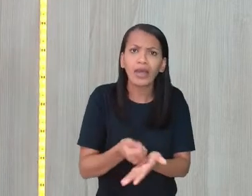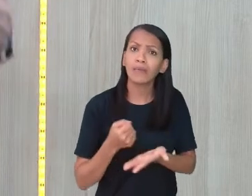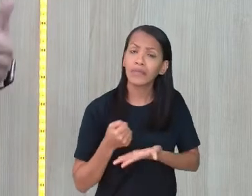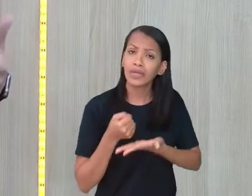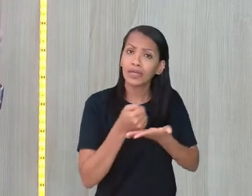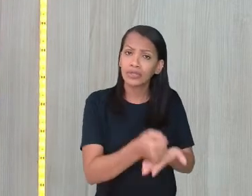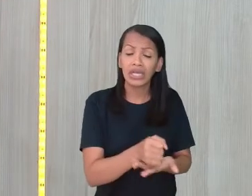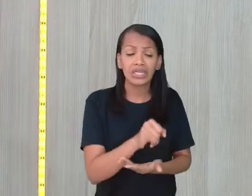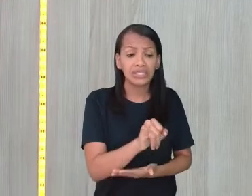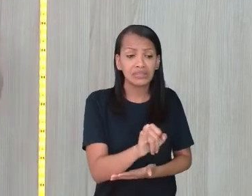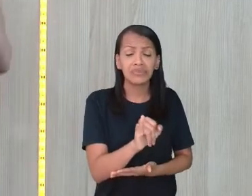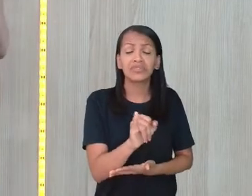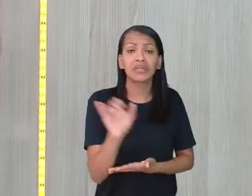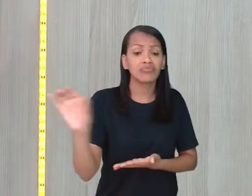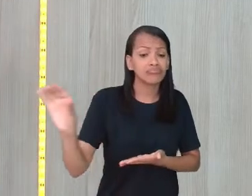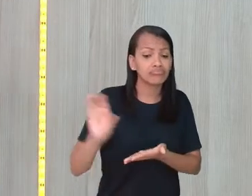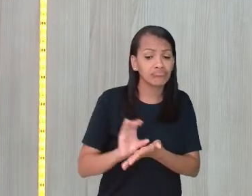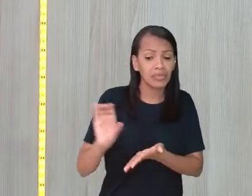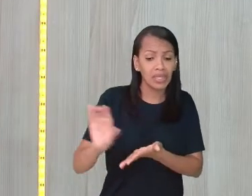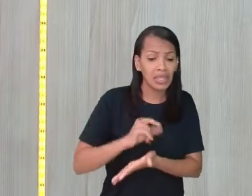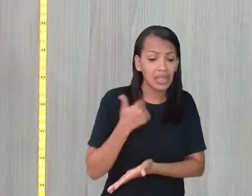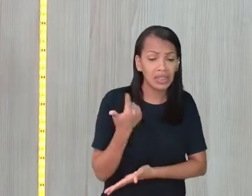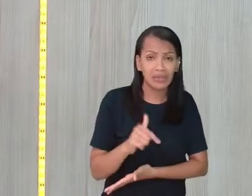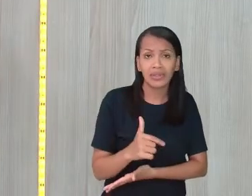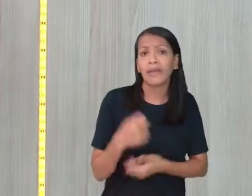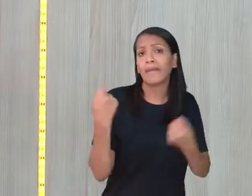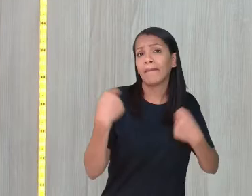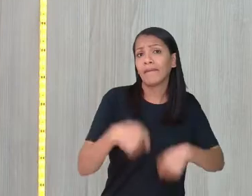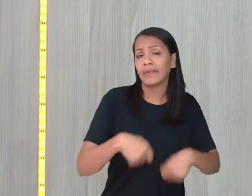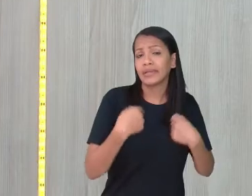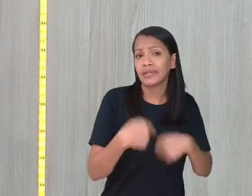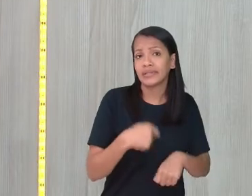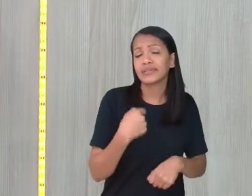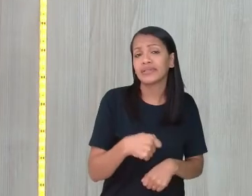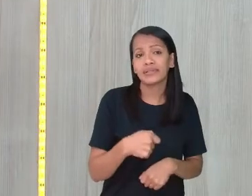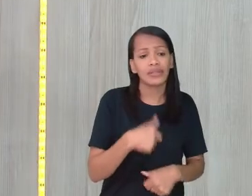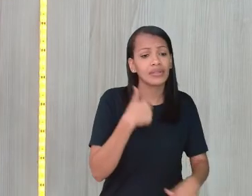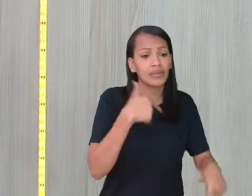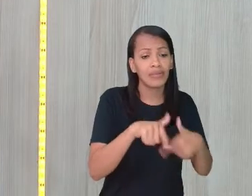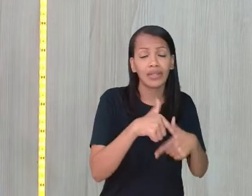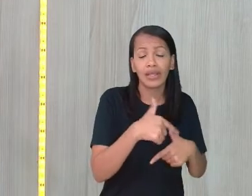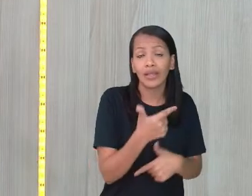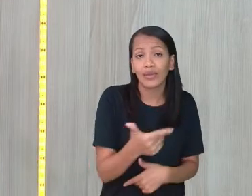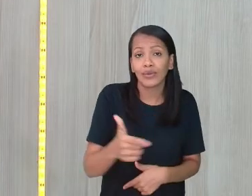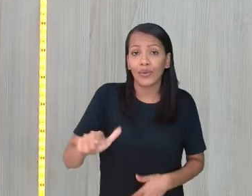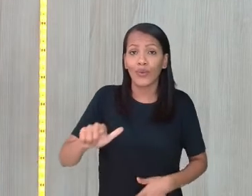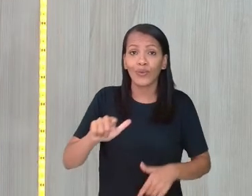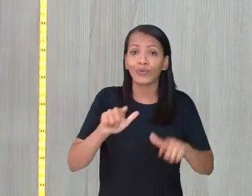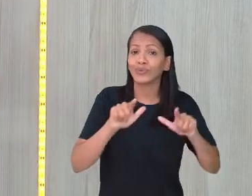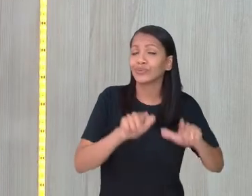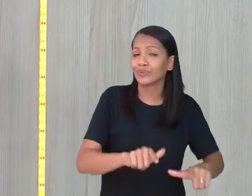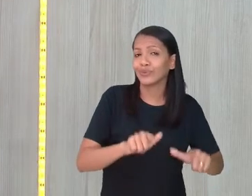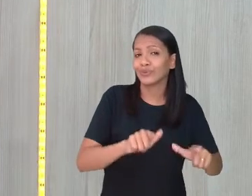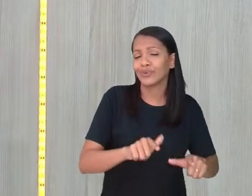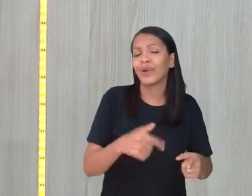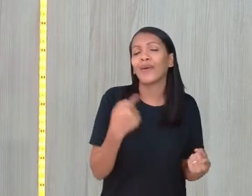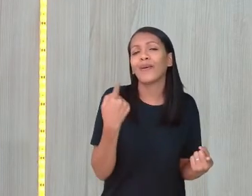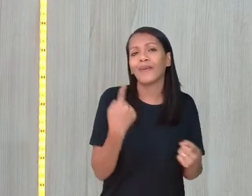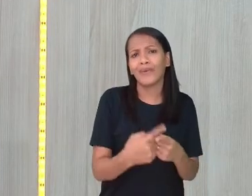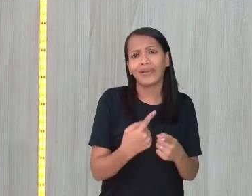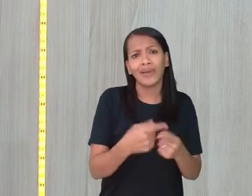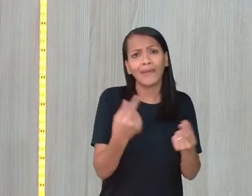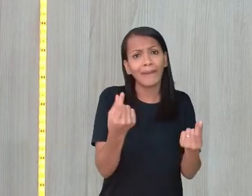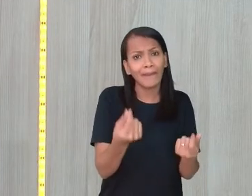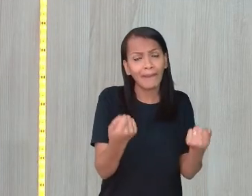que não dá para sustentar, você precisa ocupar o seu tempo com outras coisas, né, para que lhe dê uma renda,